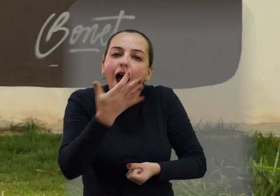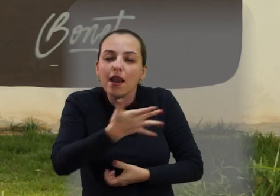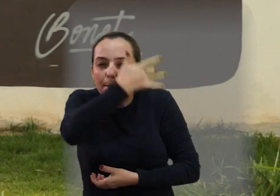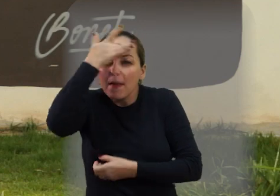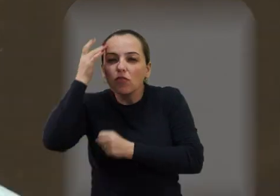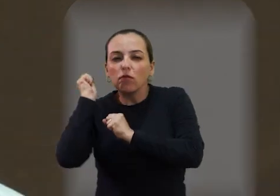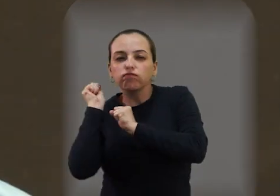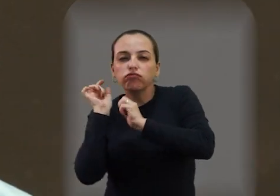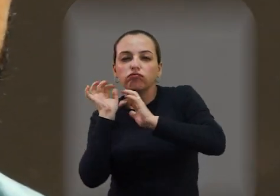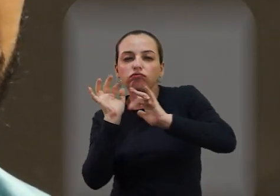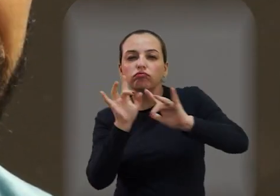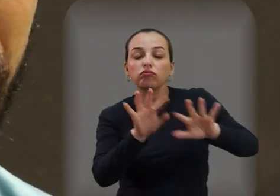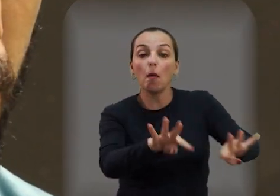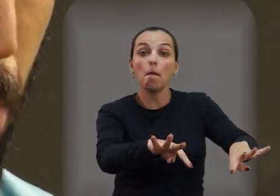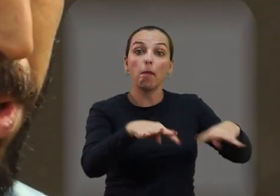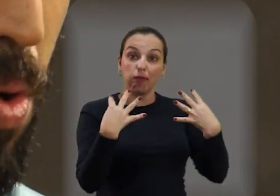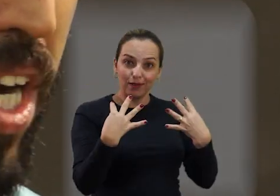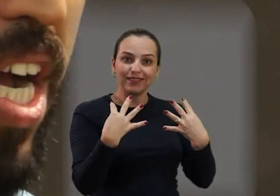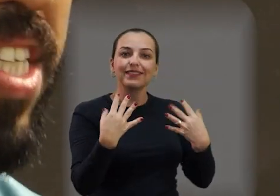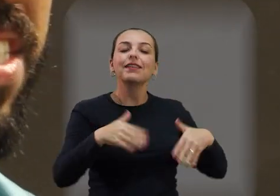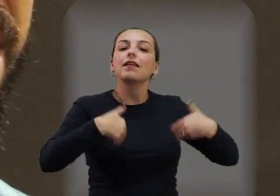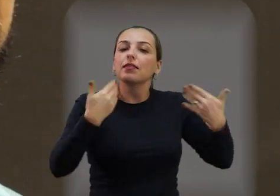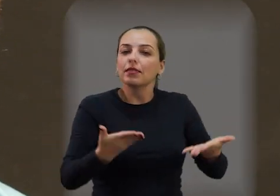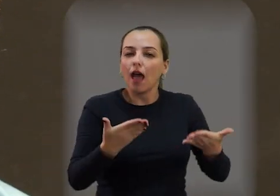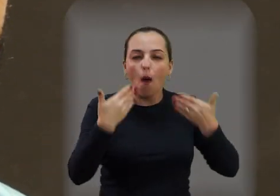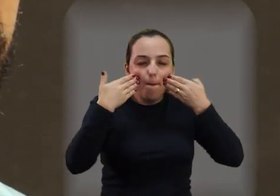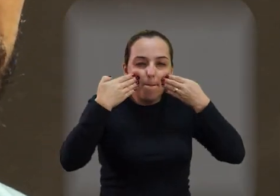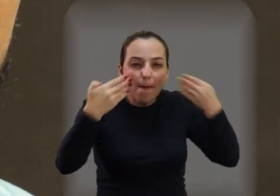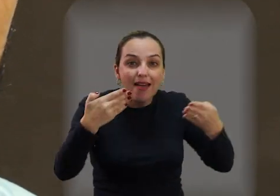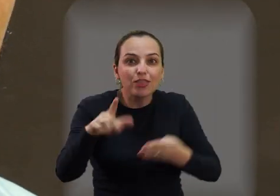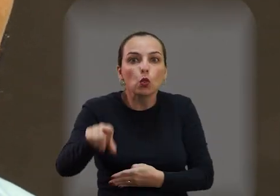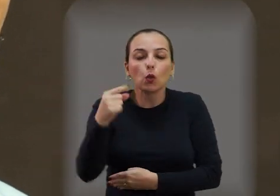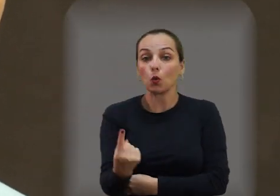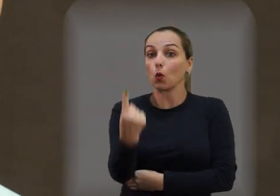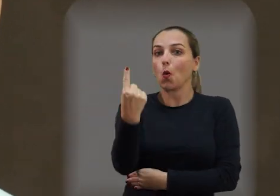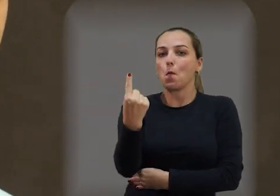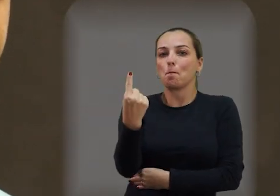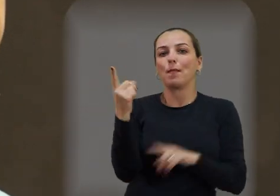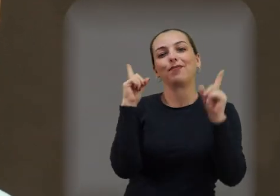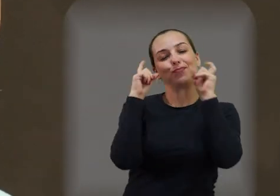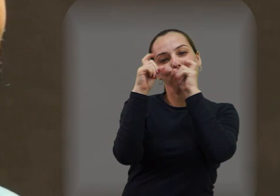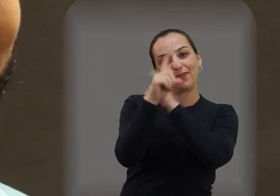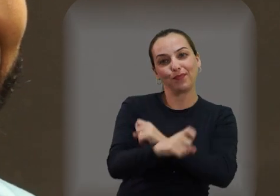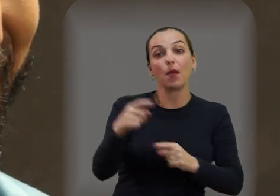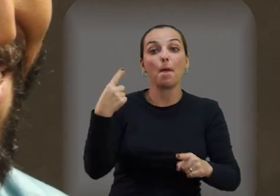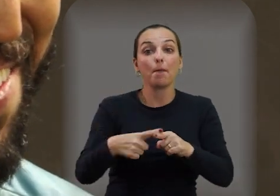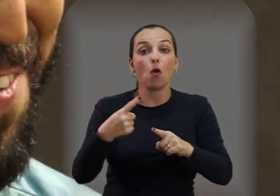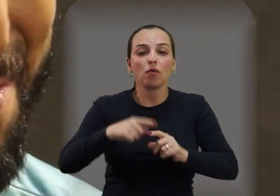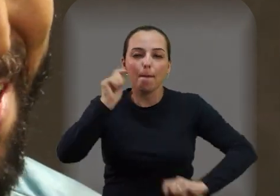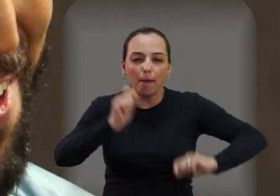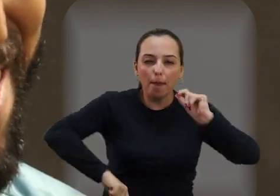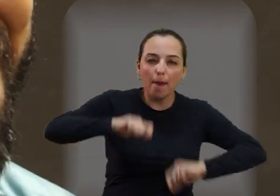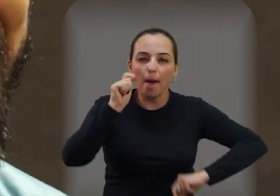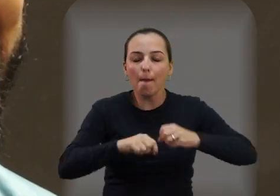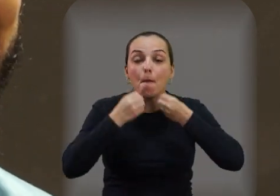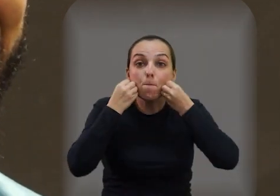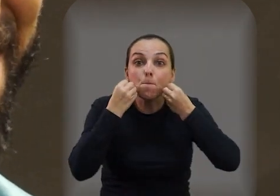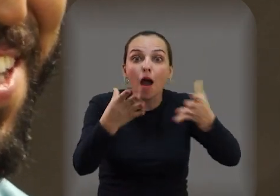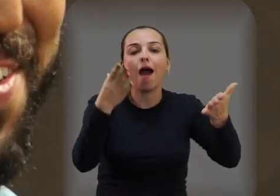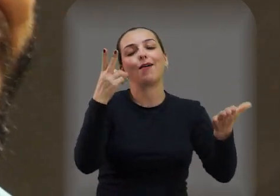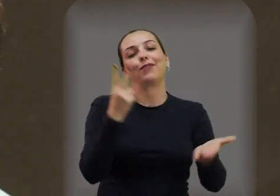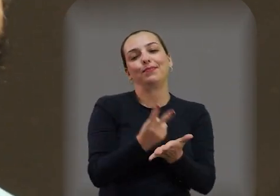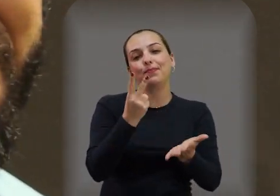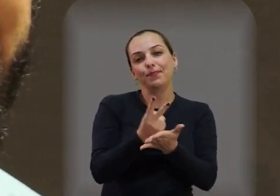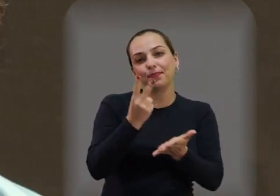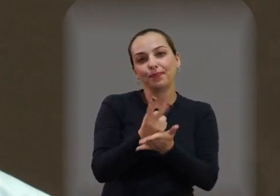que às vezes a gente conseguiu levar um público grande, assim, então. Falar da apresentação que foi melhor é difícil, porque